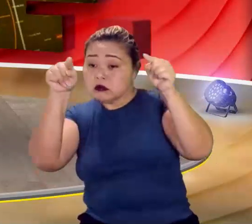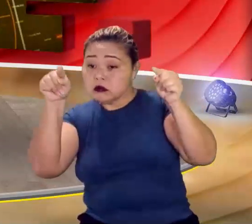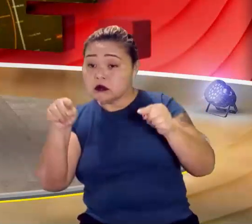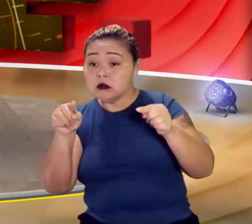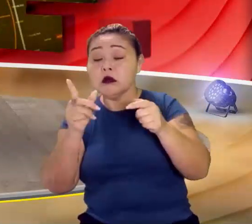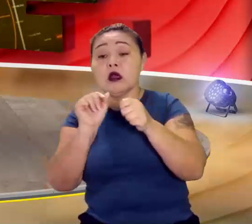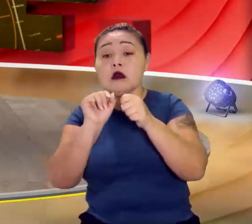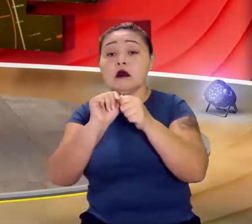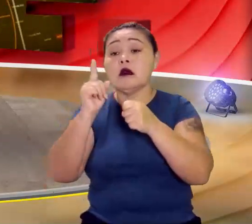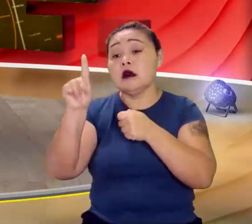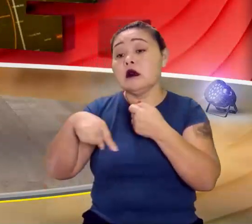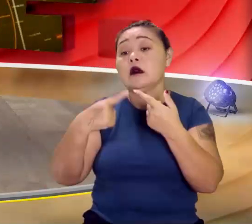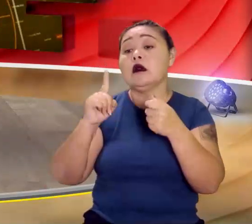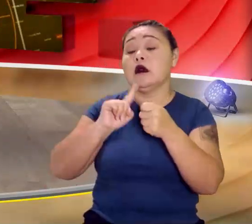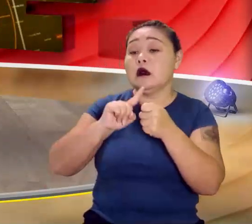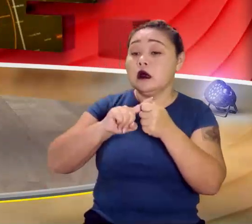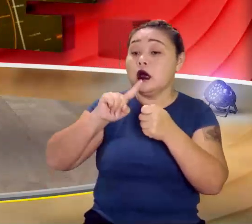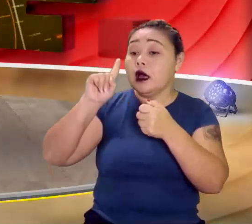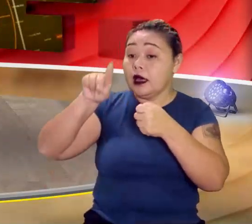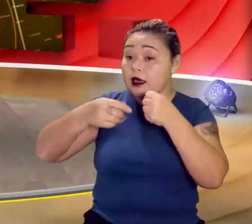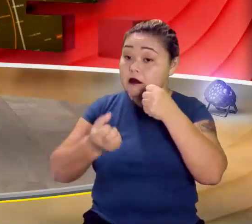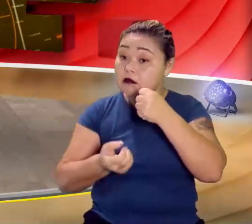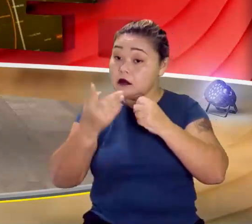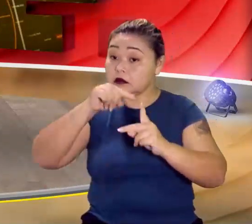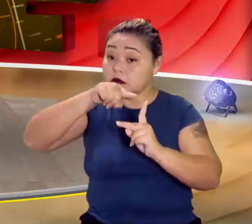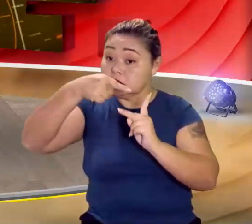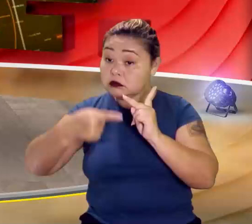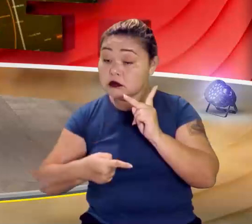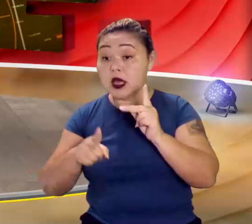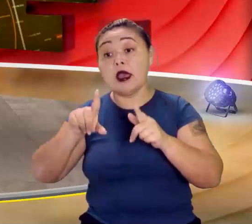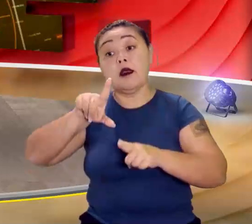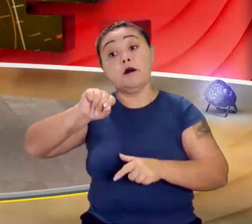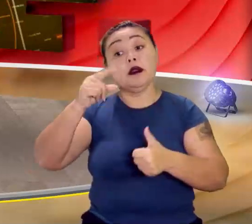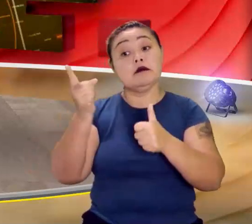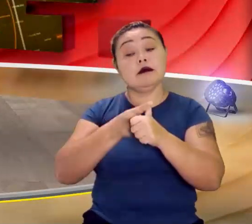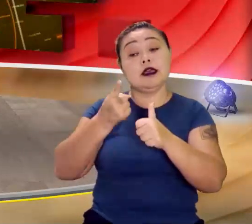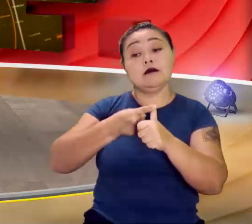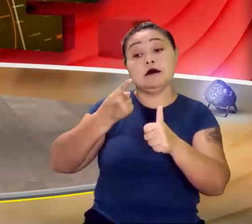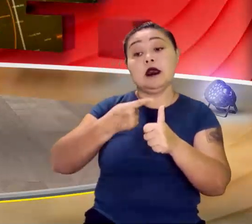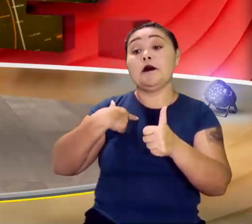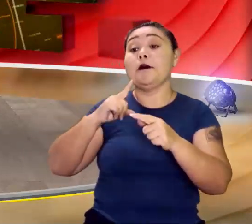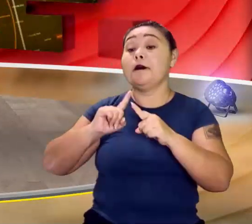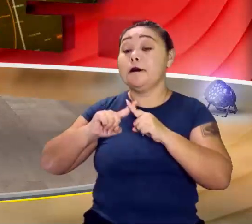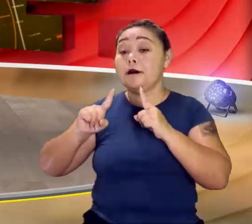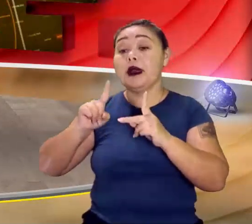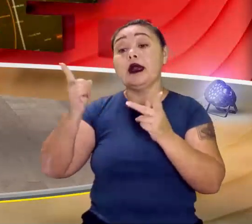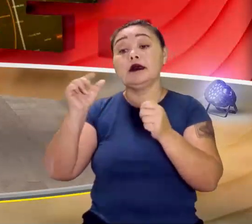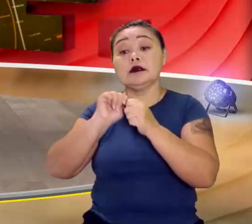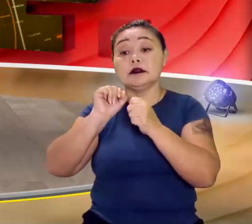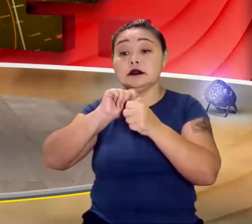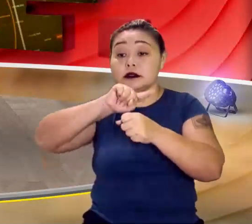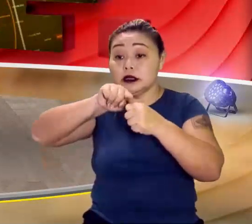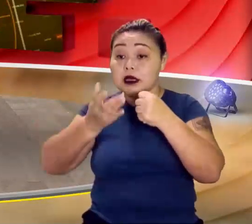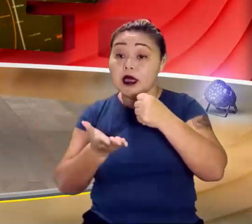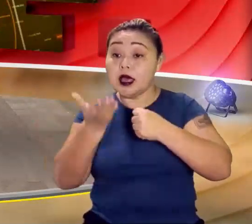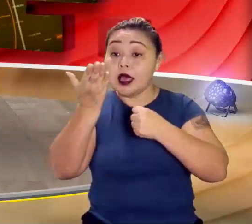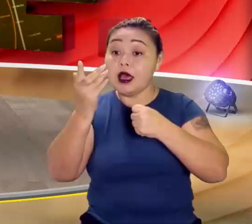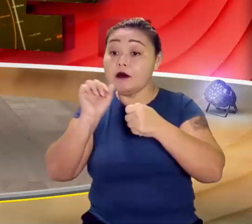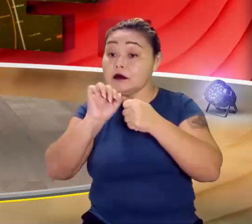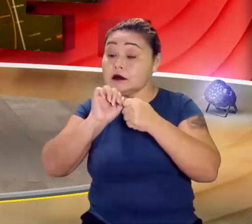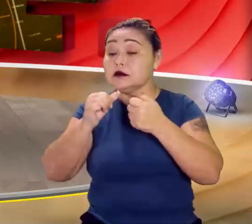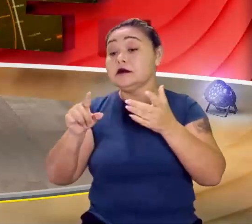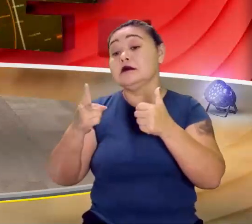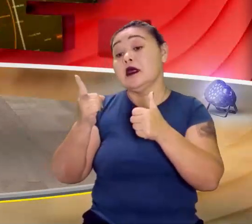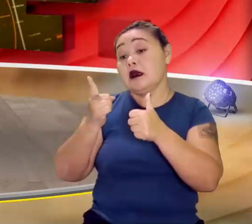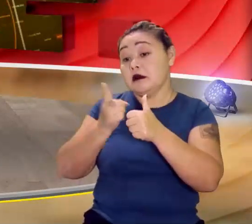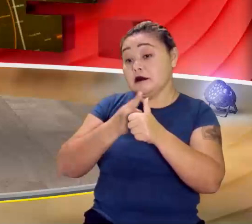nesse detalhe. Potência e radiciação têm privilégio, mas a potência vem primeiro. Por quê, professor? Como é que eu vou tirar a